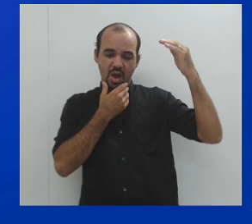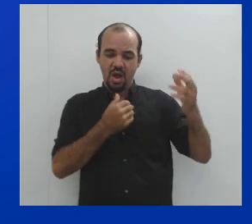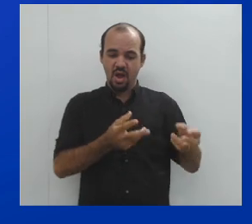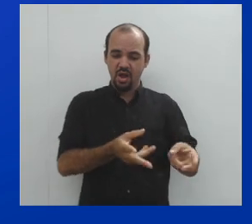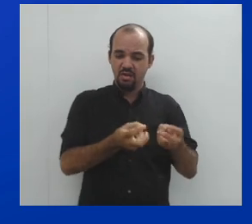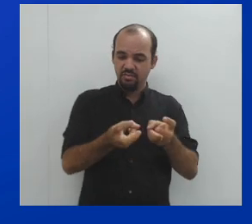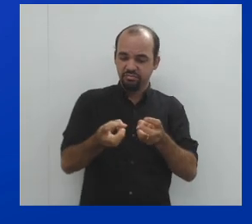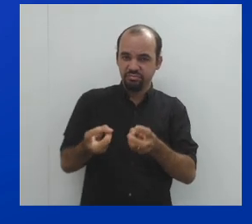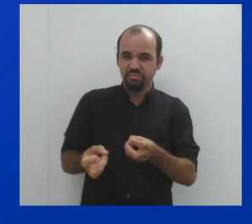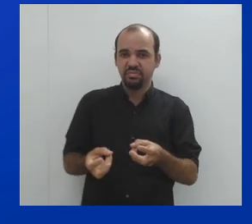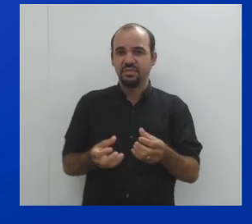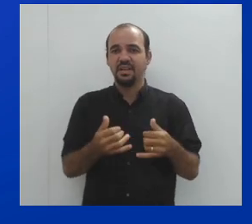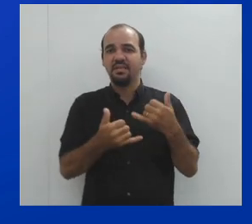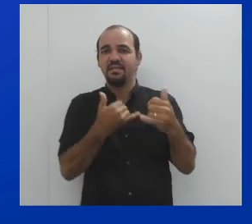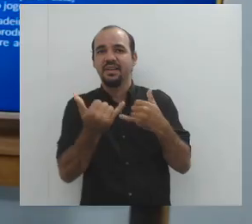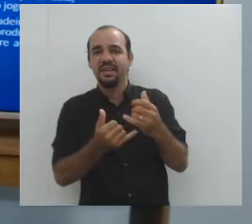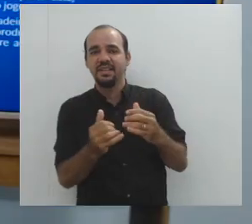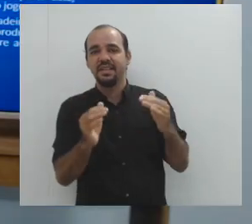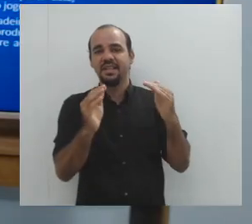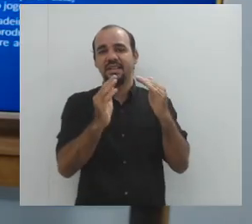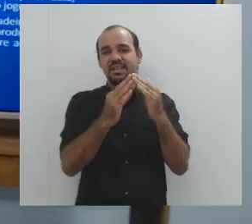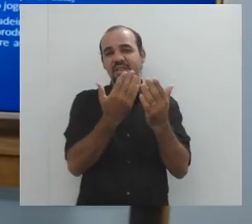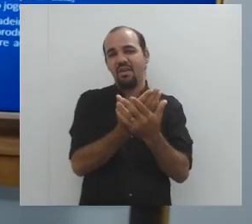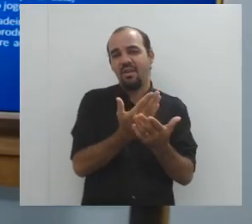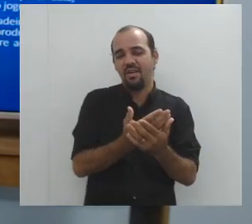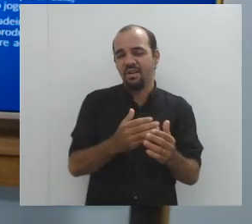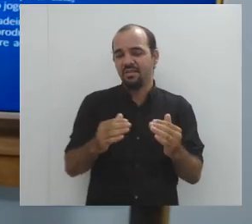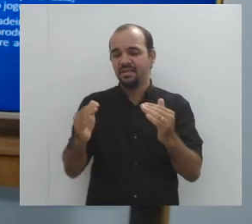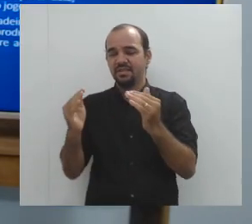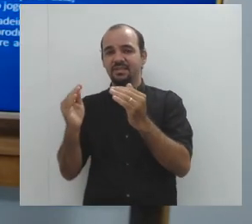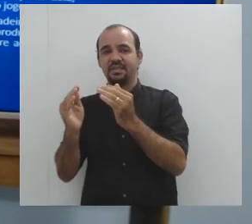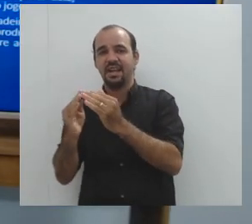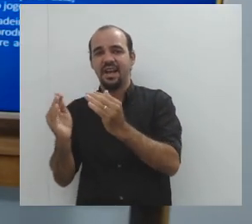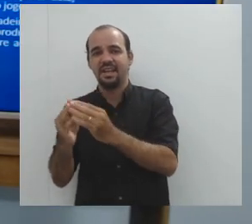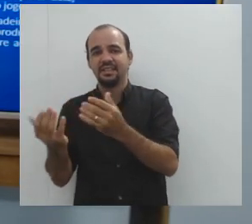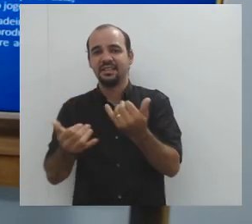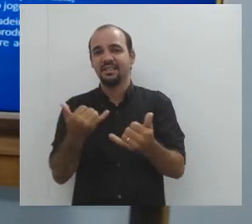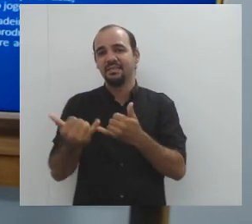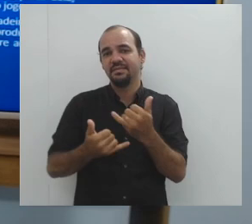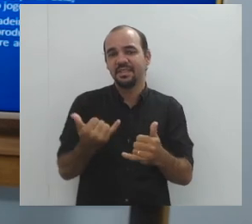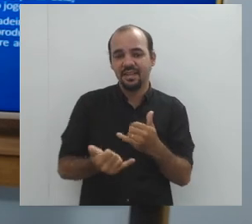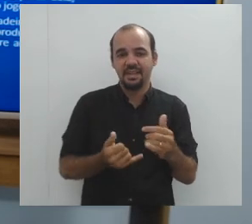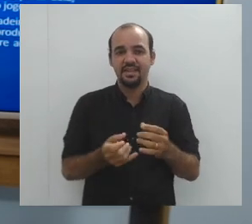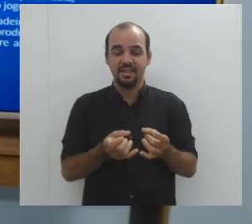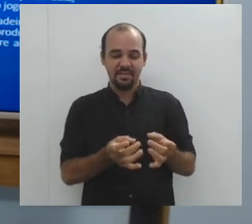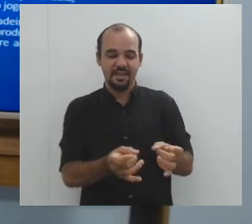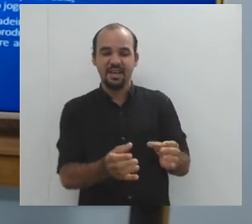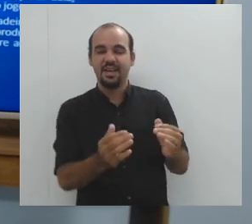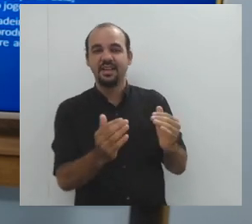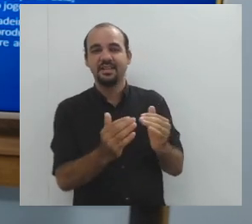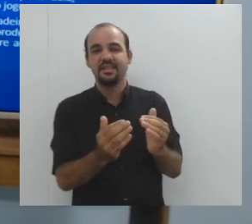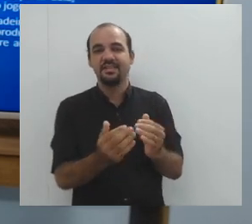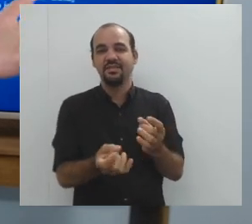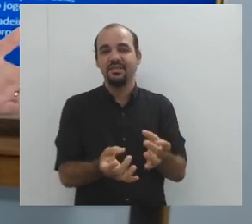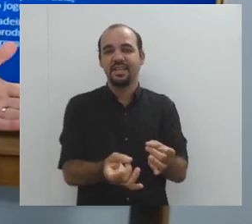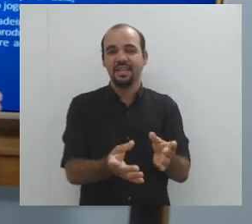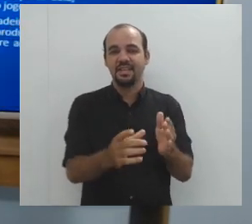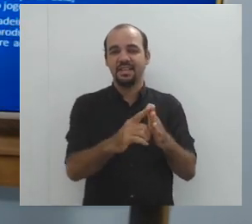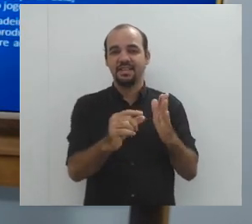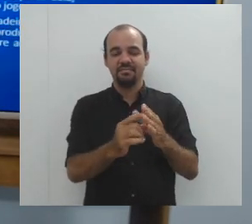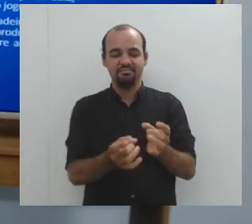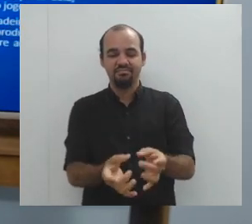vendinha, escola, casa. Esse é outro ponto bastante importante, porque as crianças de